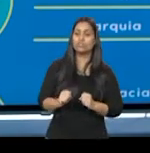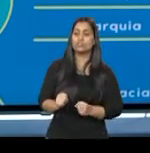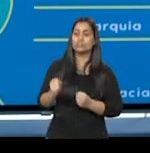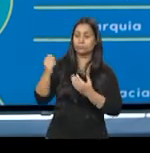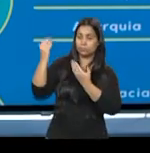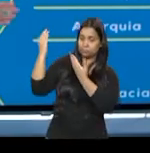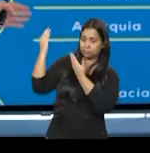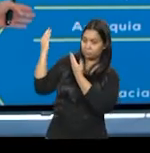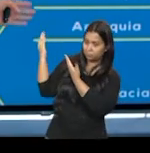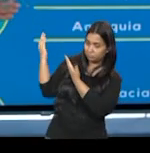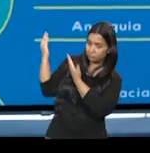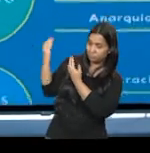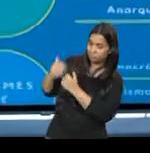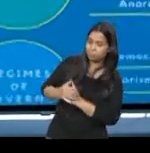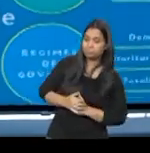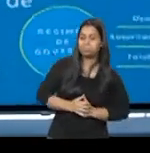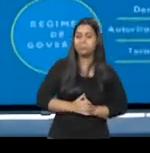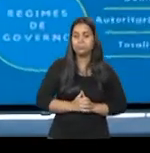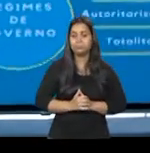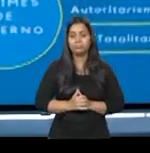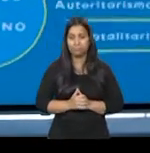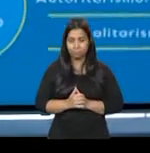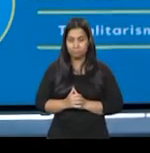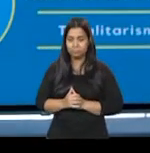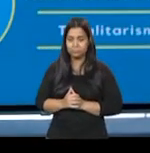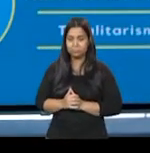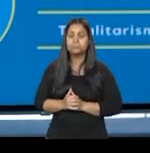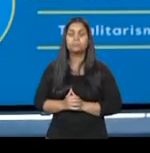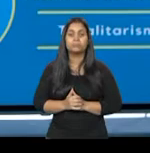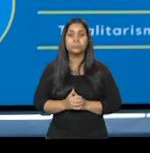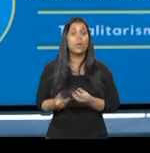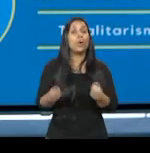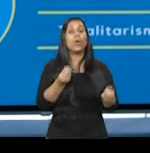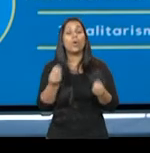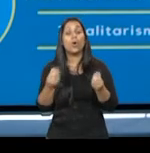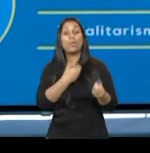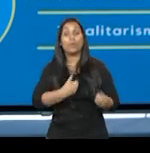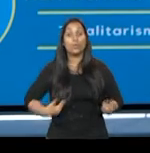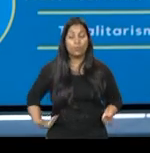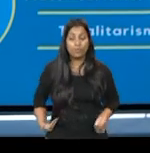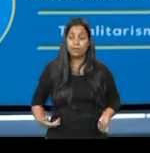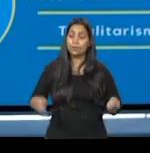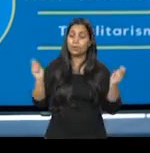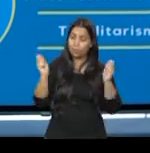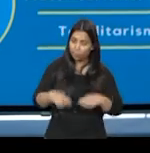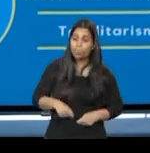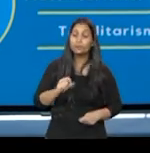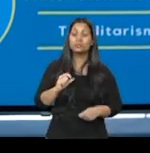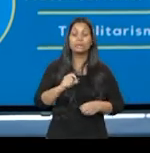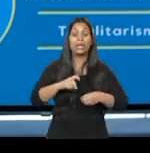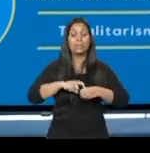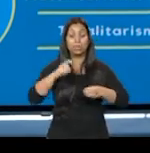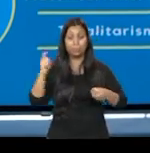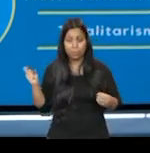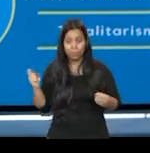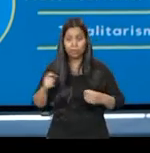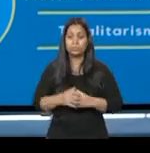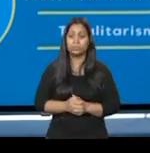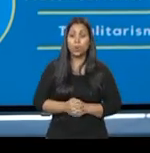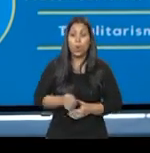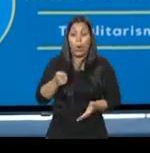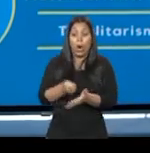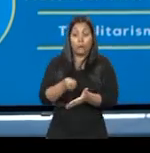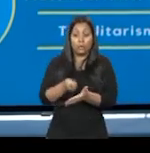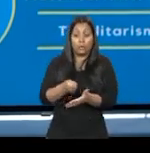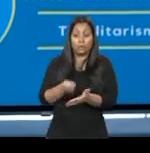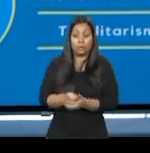uma monarquia ou uma anarquia. Já enquanto aos regimes de governo, ele pode ser uma democracia,